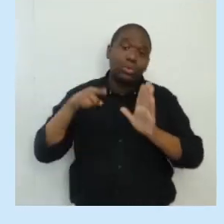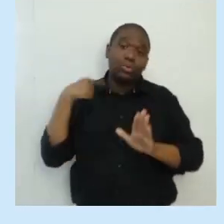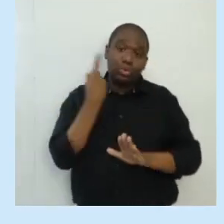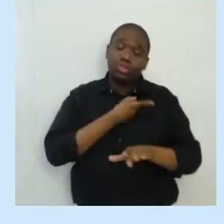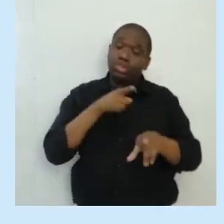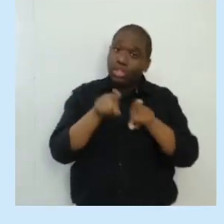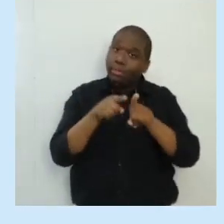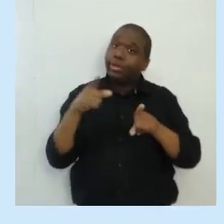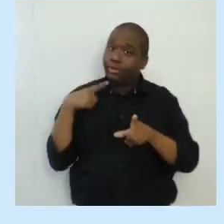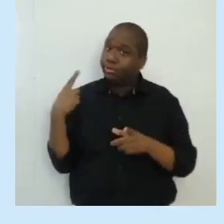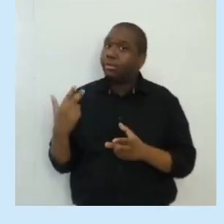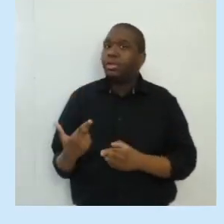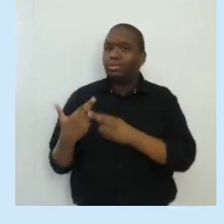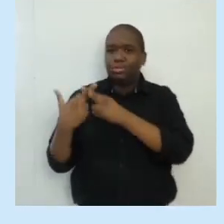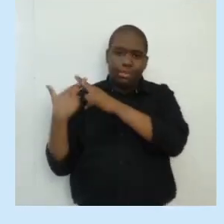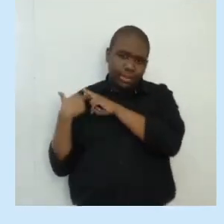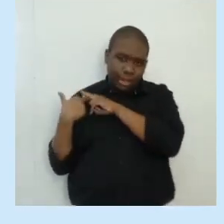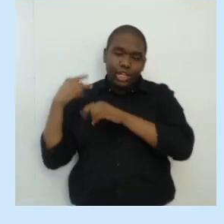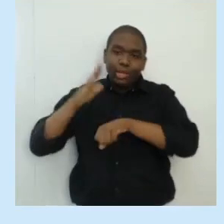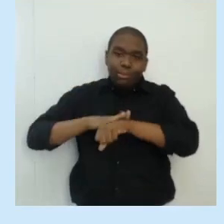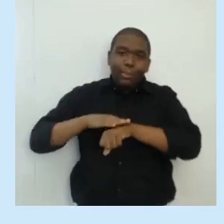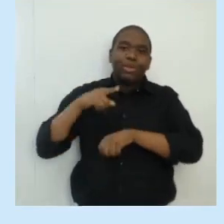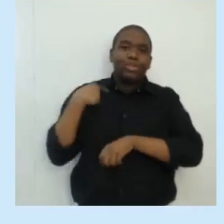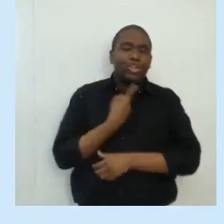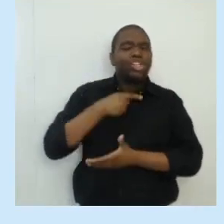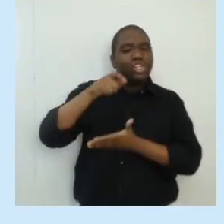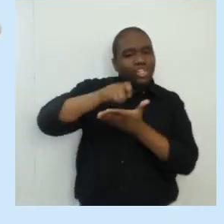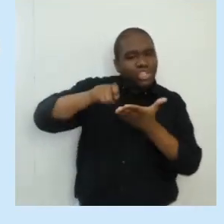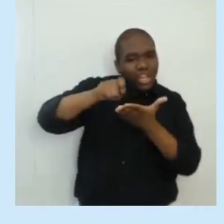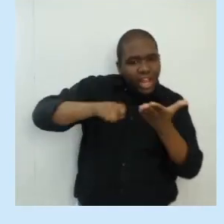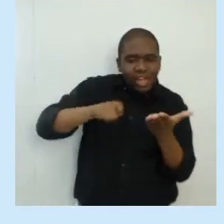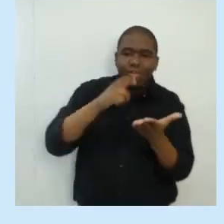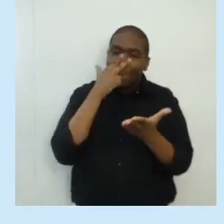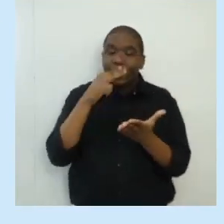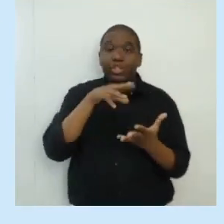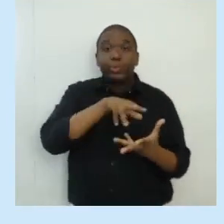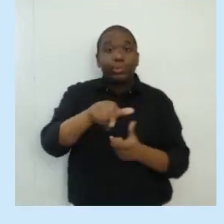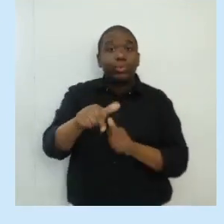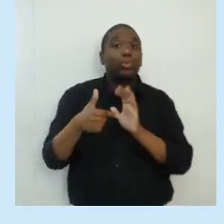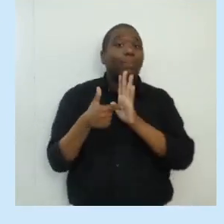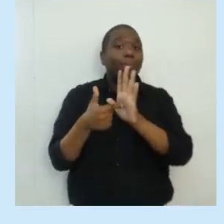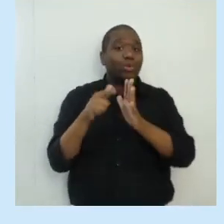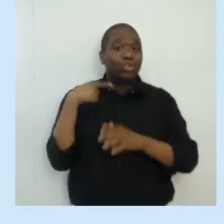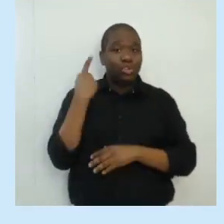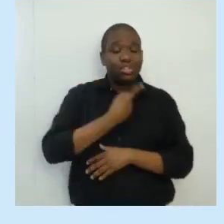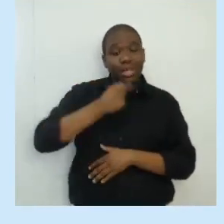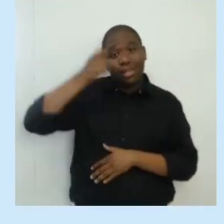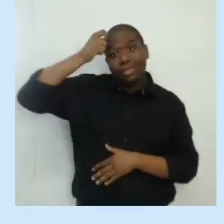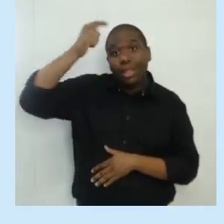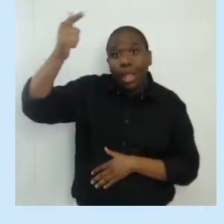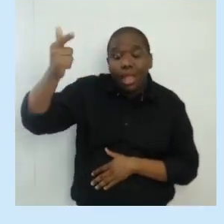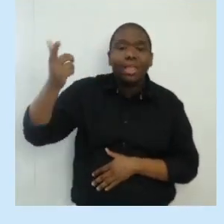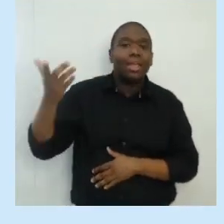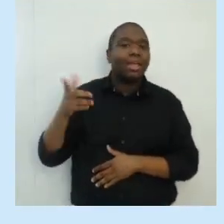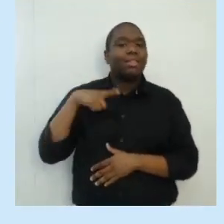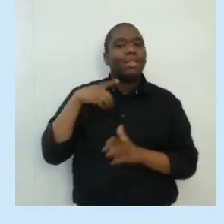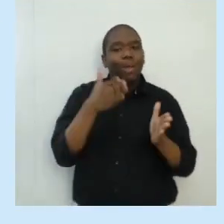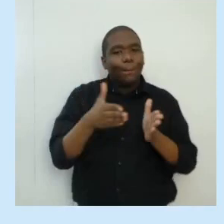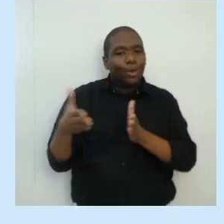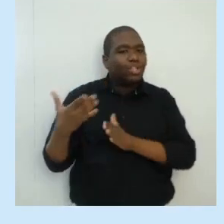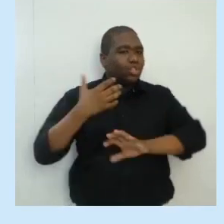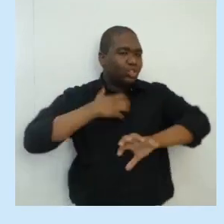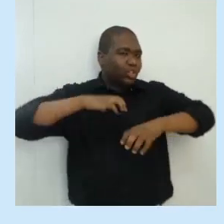nossa. Quando a gente escreve, a gente está expondo para o mundo as nossas ideias, fazendo um processo de